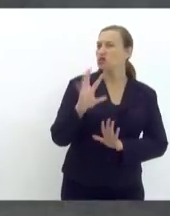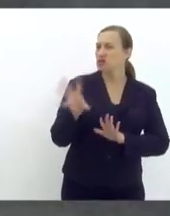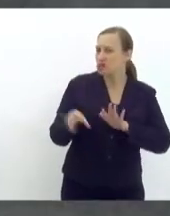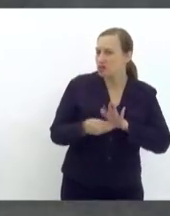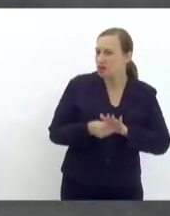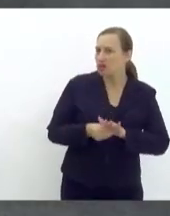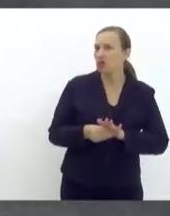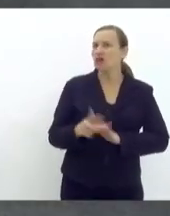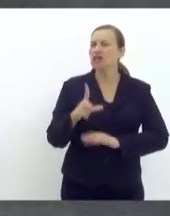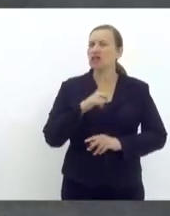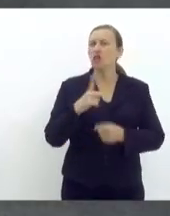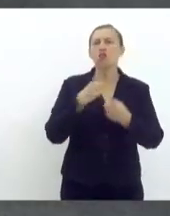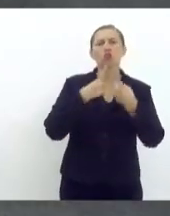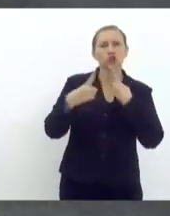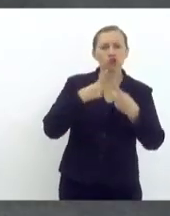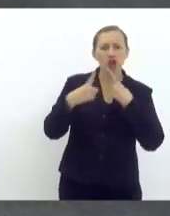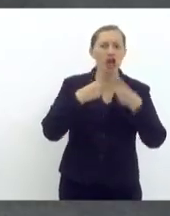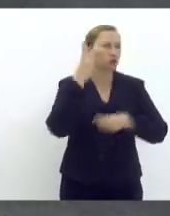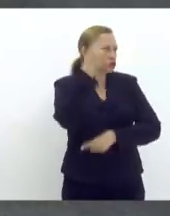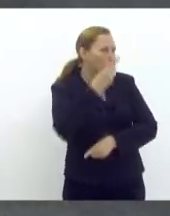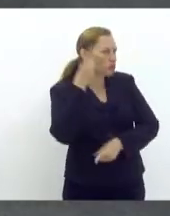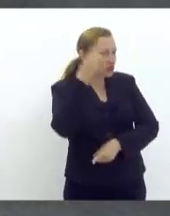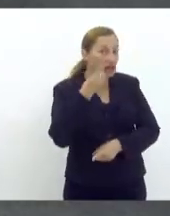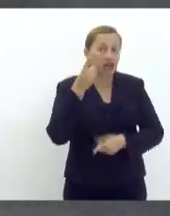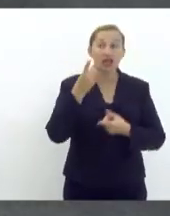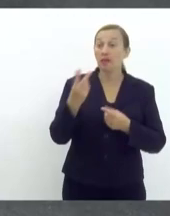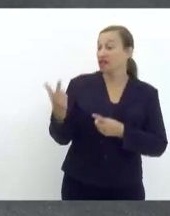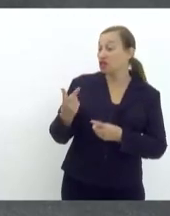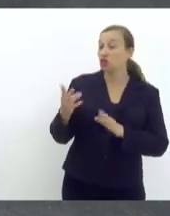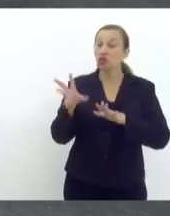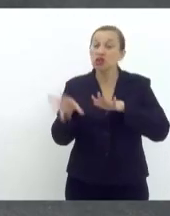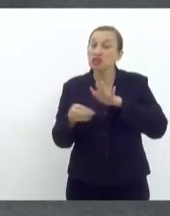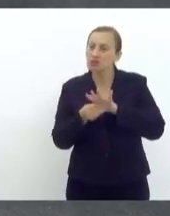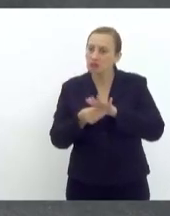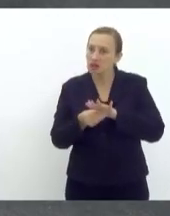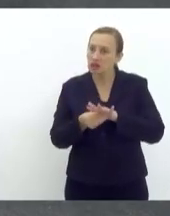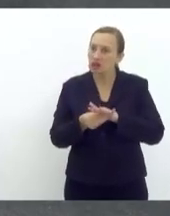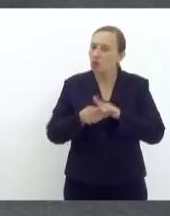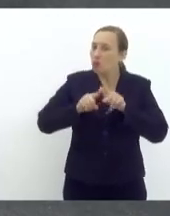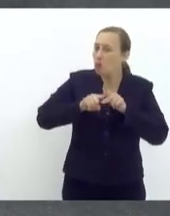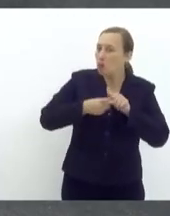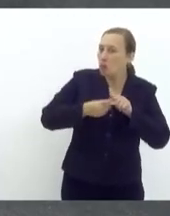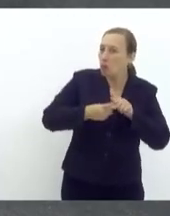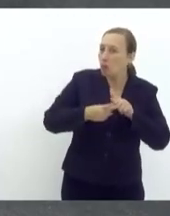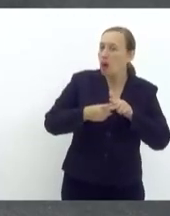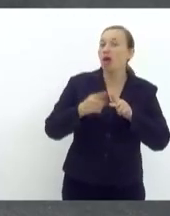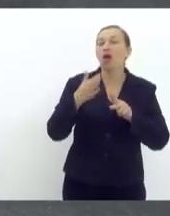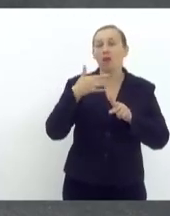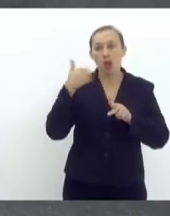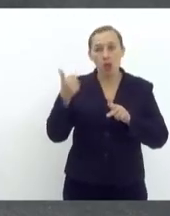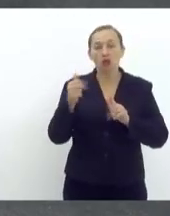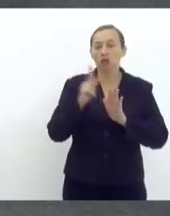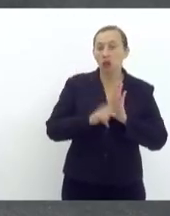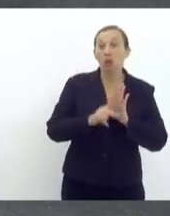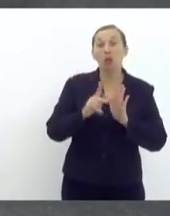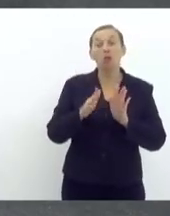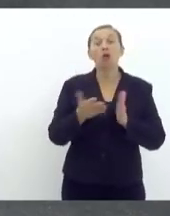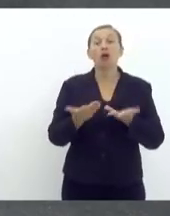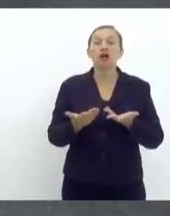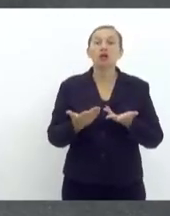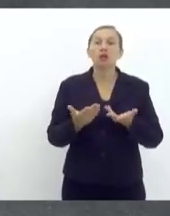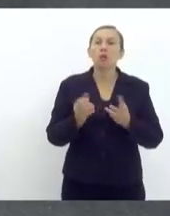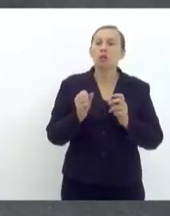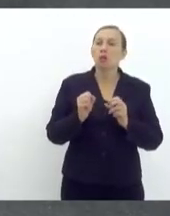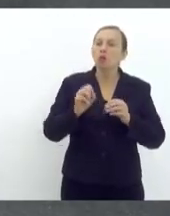Houve aqui um diálogo com os deputados para que essas duas emendas que são de aperfeiçoamento do projeto que melhoram um projeto